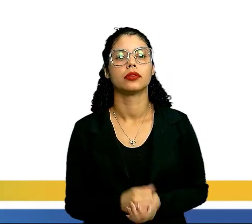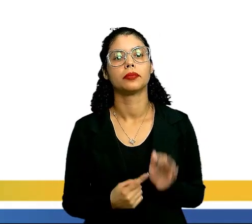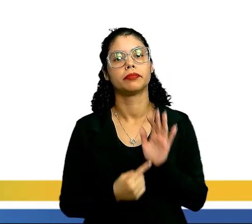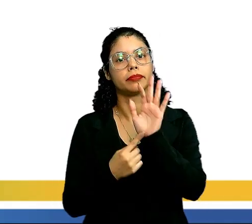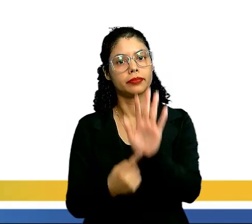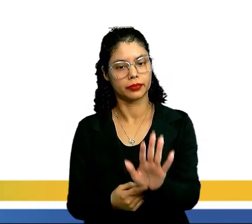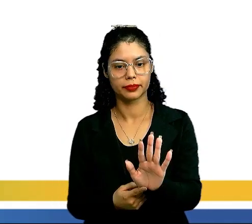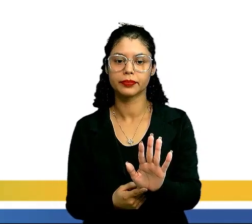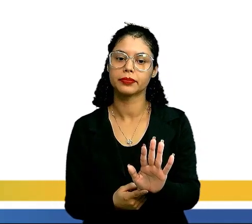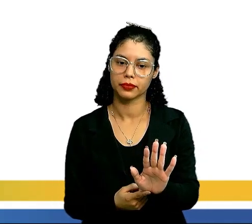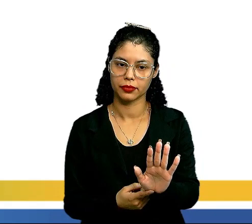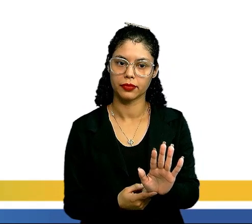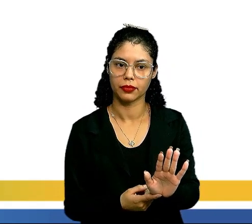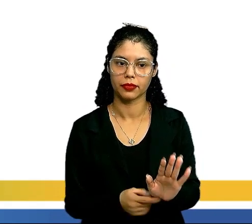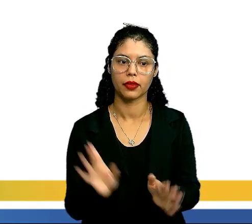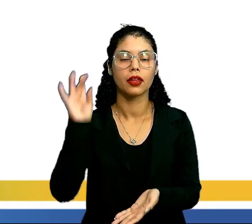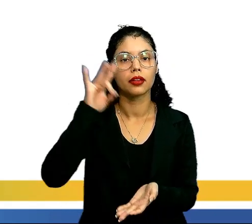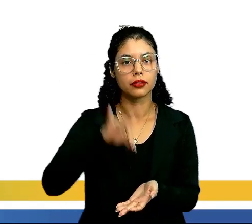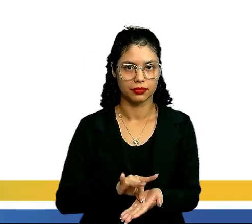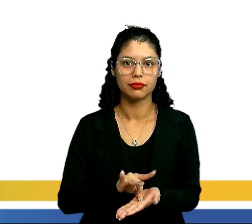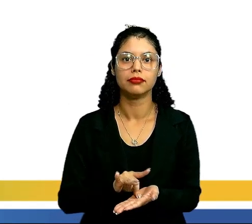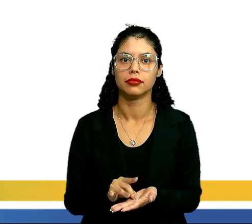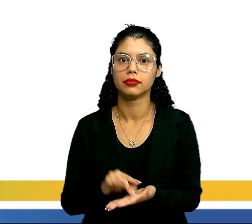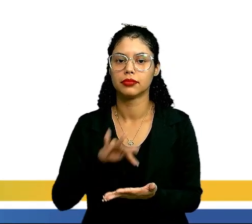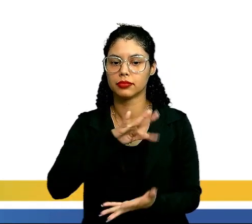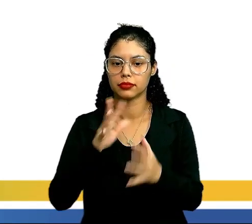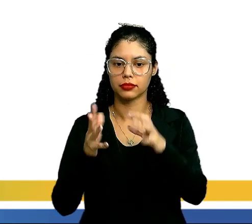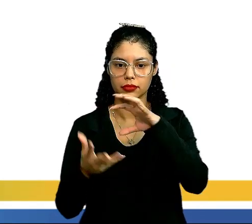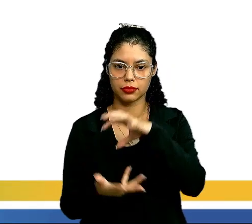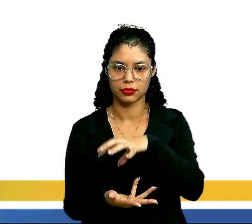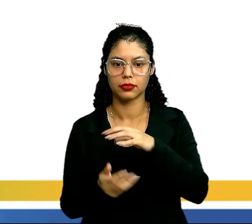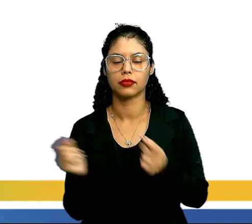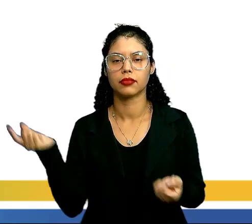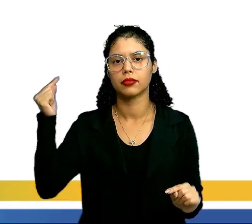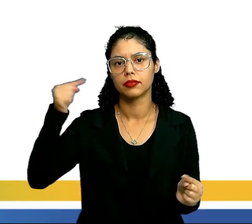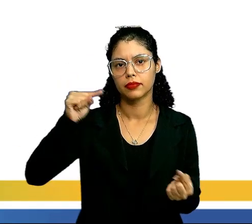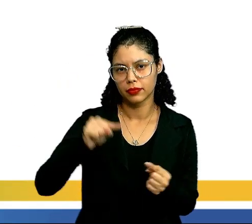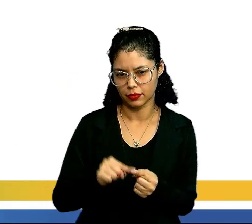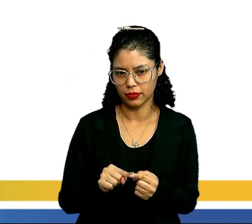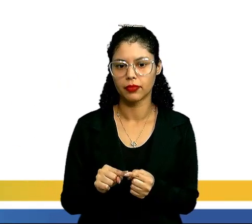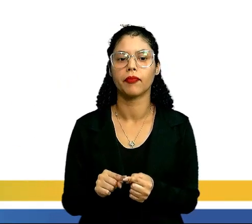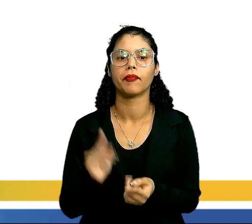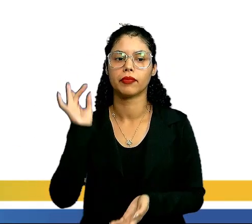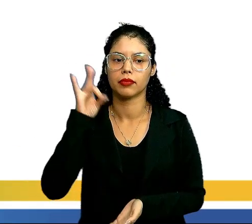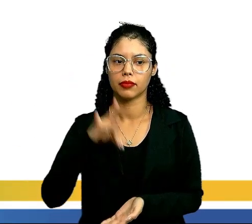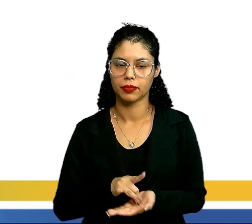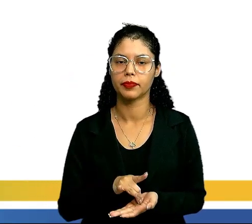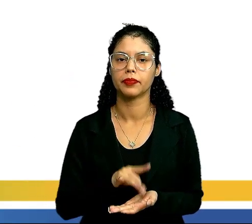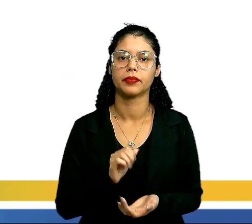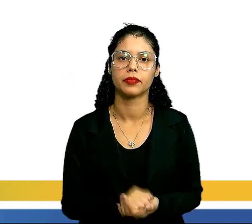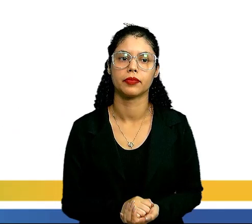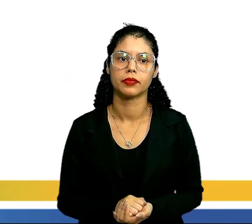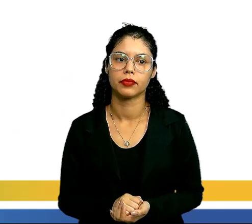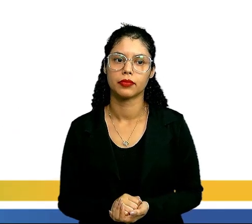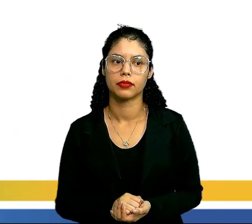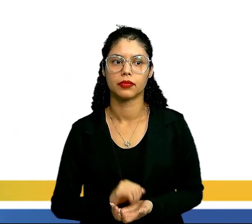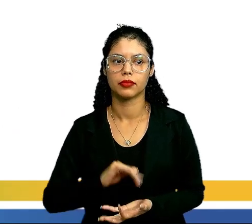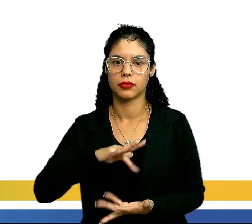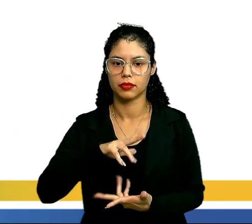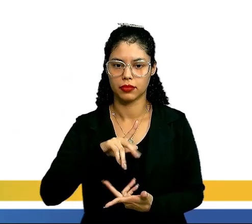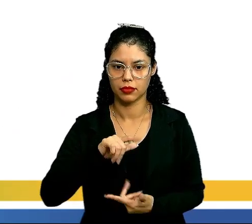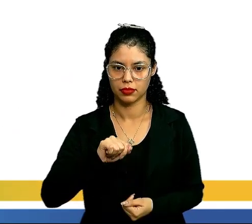se representar a realidade da Terra, a que se aproxima mais da realidade, é o